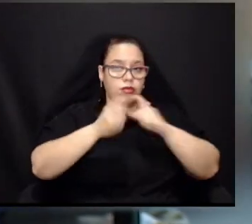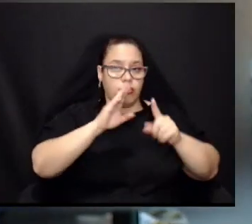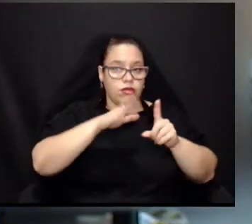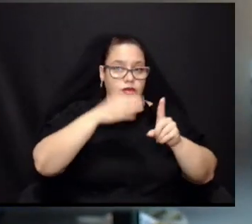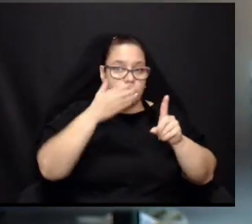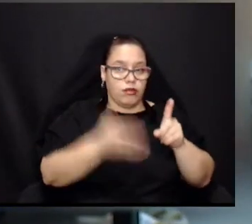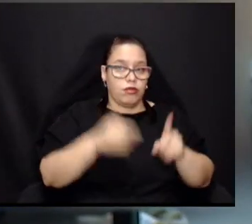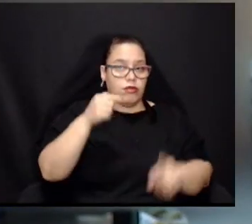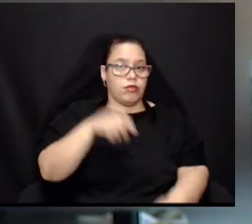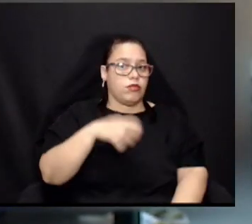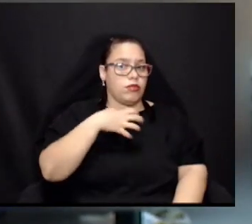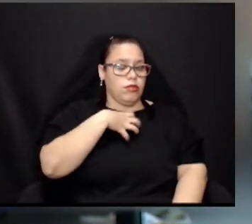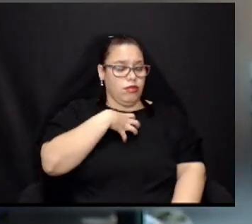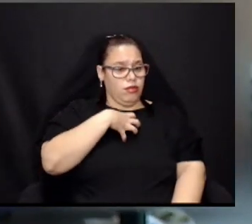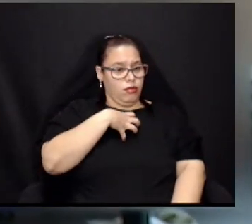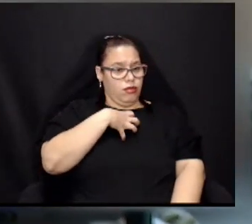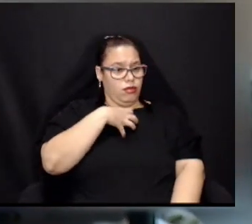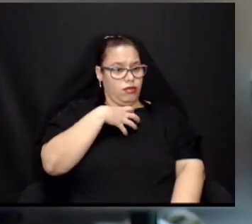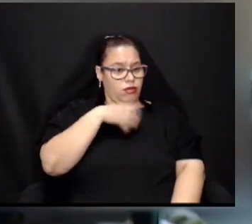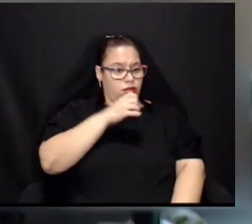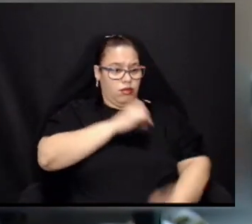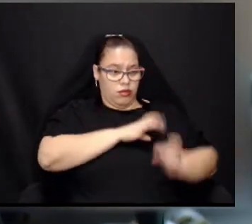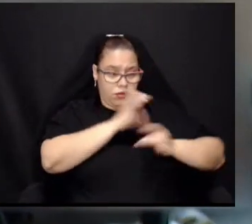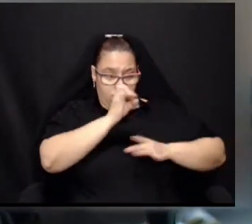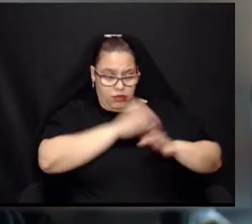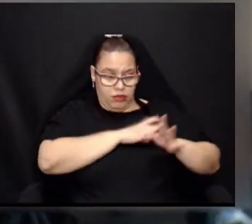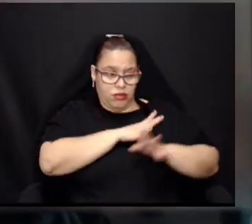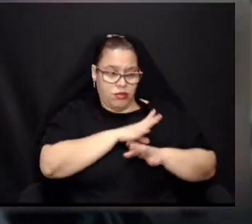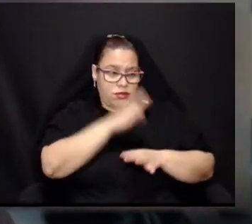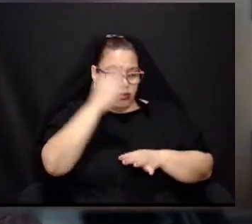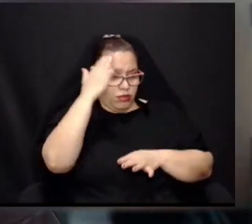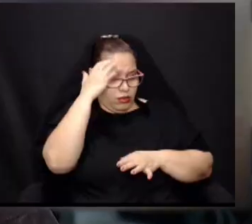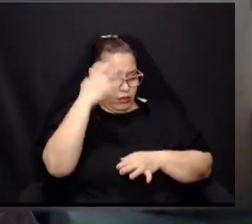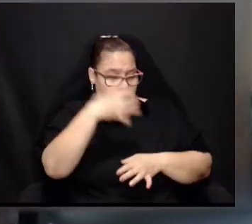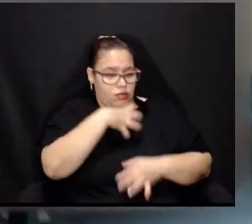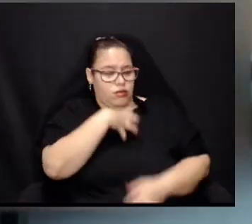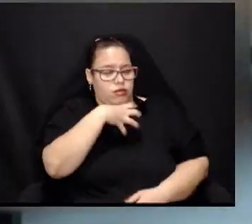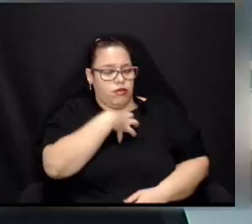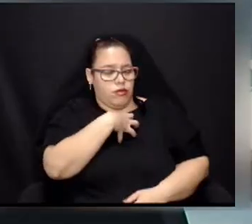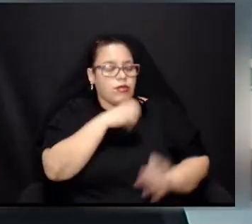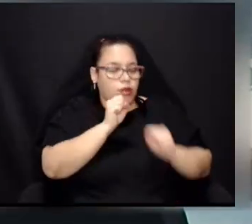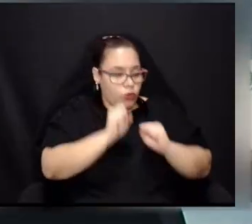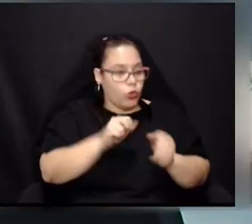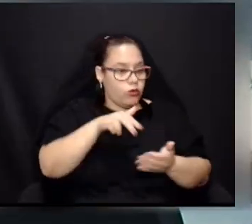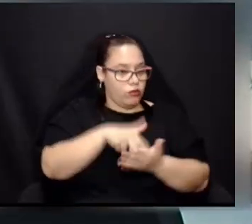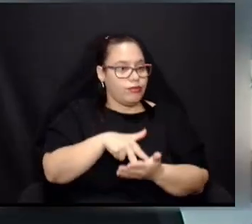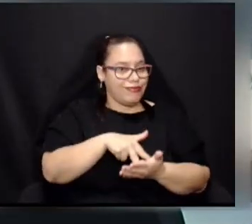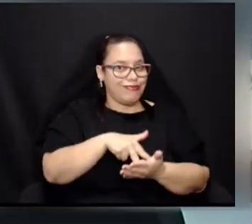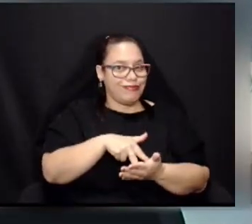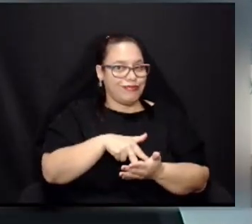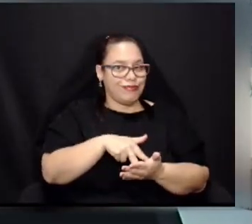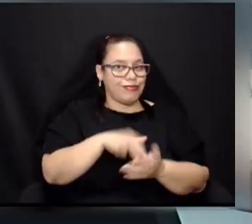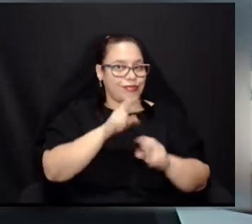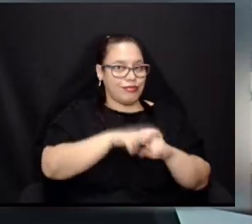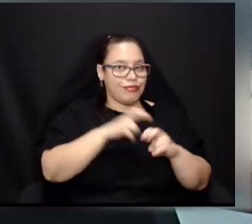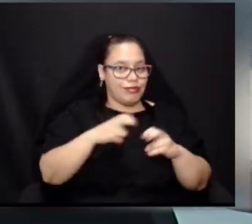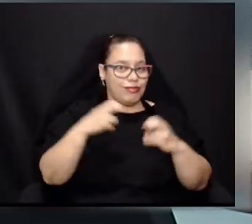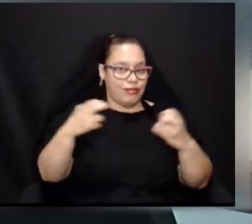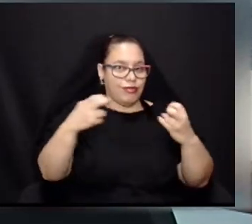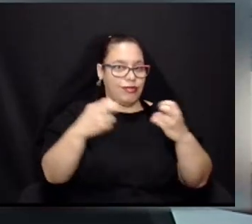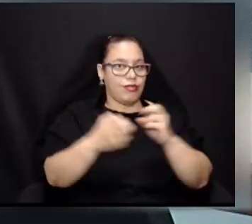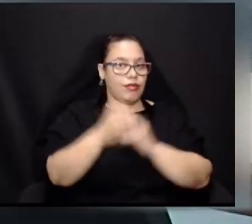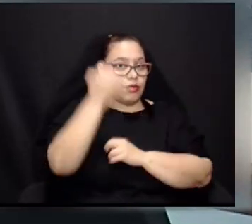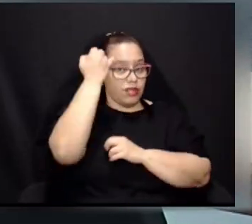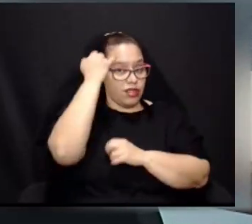não seja tão intimidador para eles, que a pessoa já sinta realmente que é um espaço que ela pode ocupar. Então, a ideia do programa é